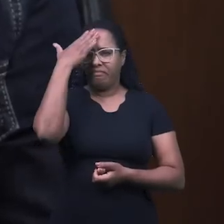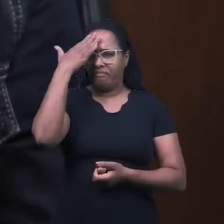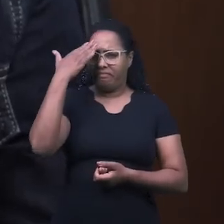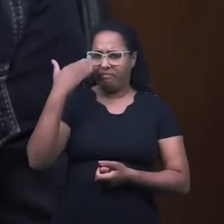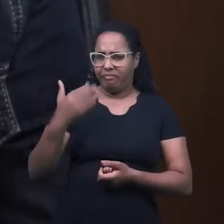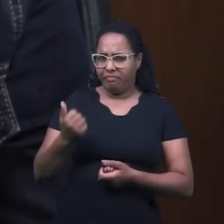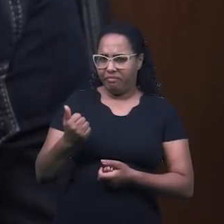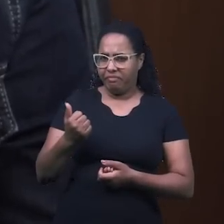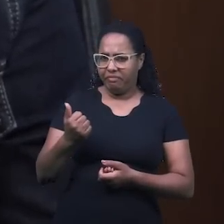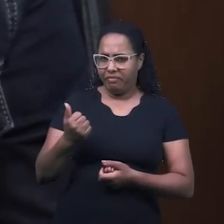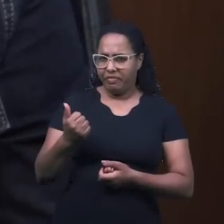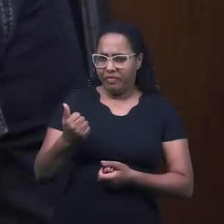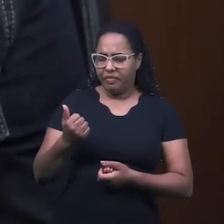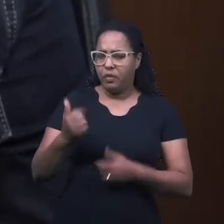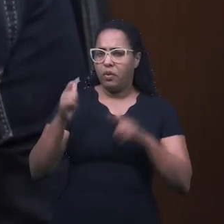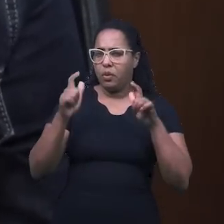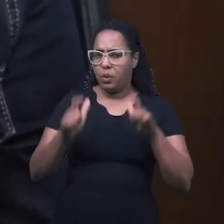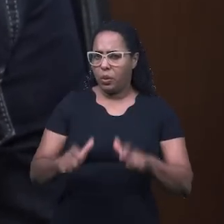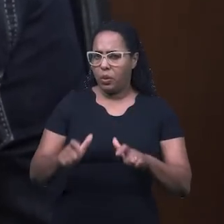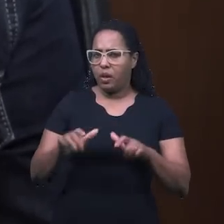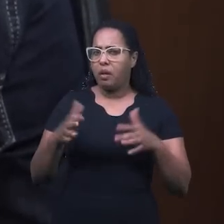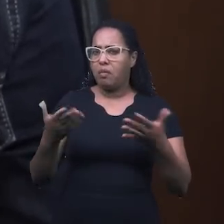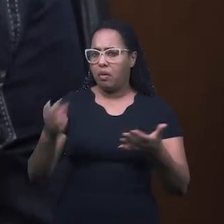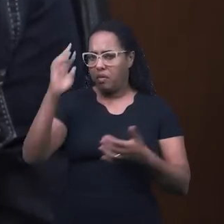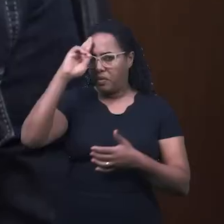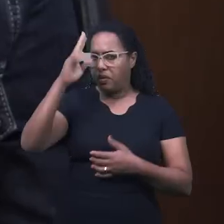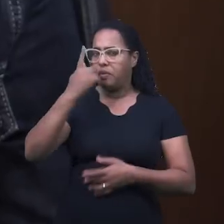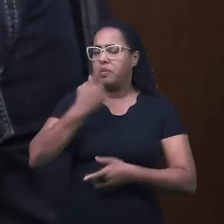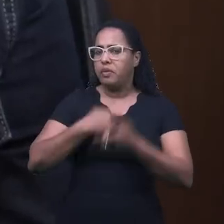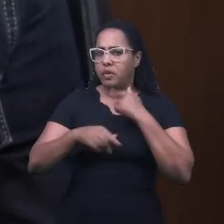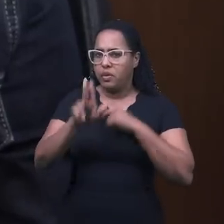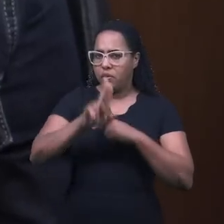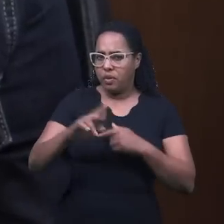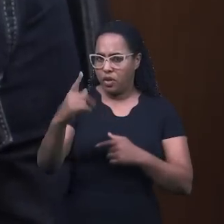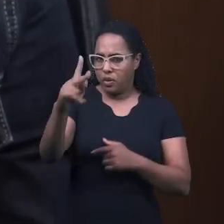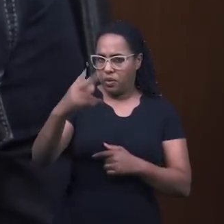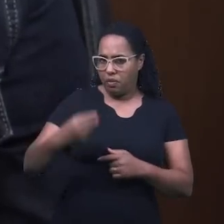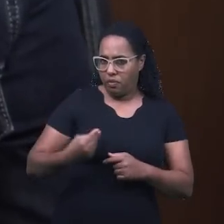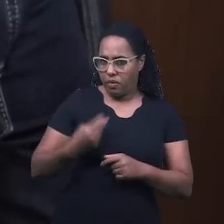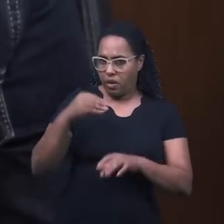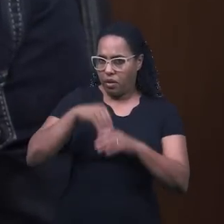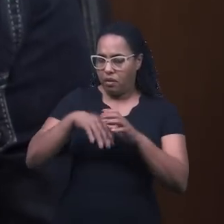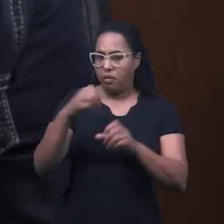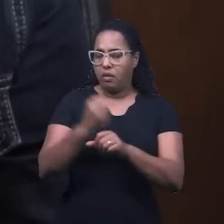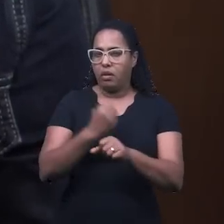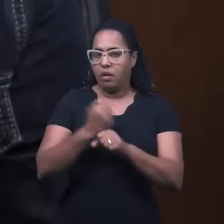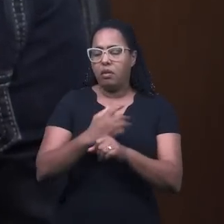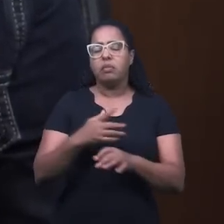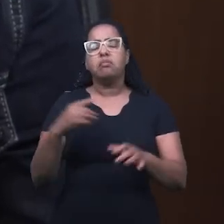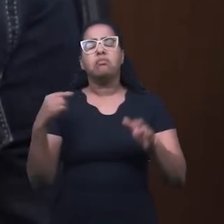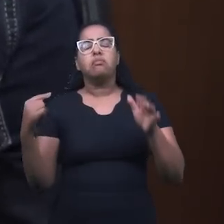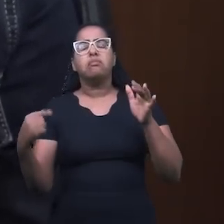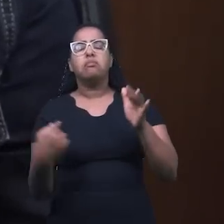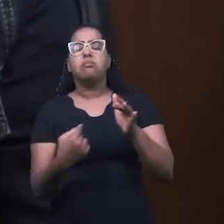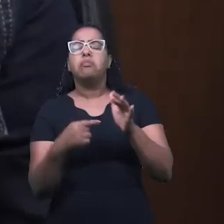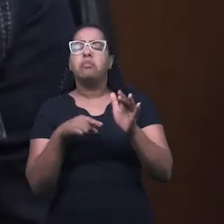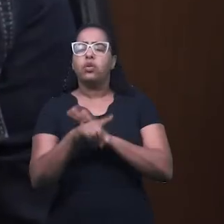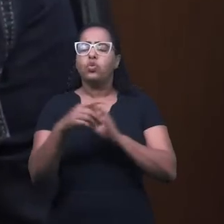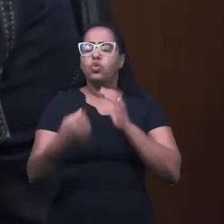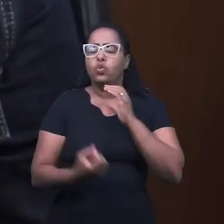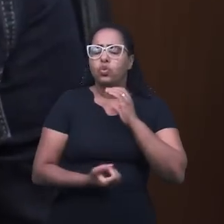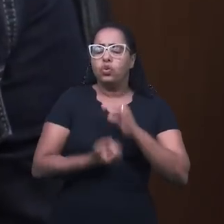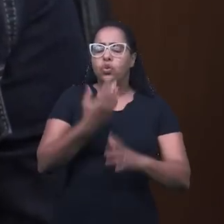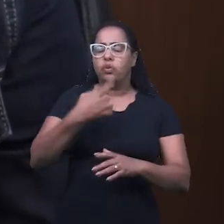Você sabe aonde o Senhor quer te usar na obra dele? Essa pergunta, ela aparece nas